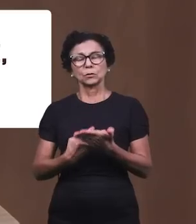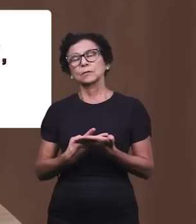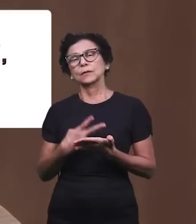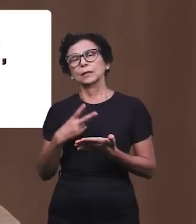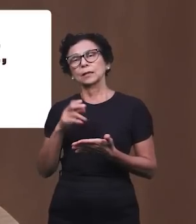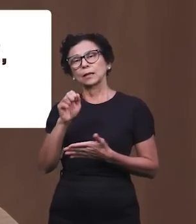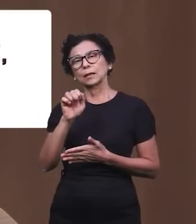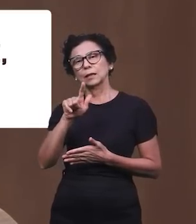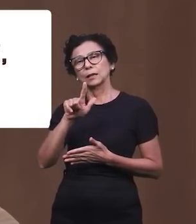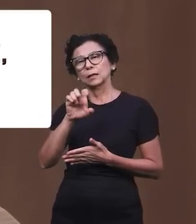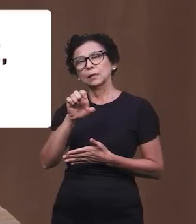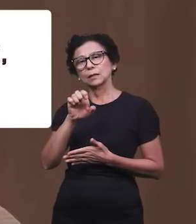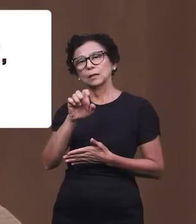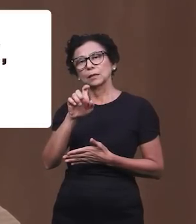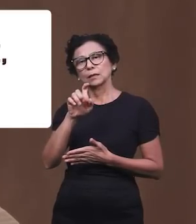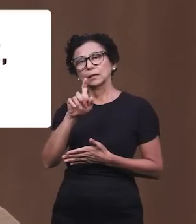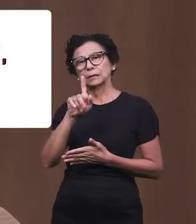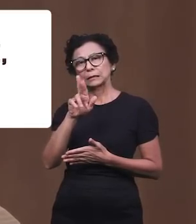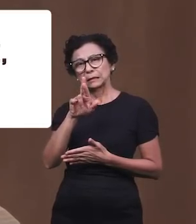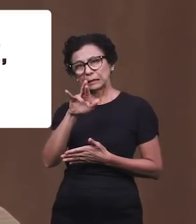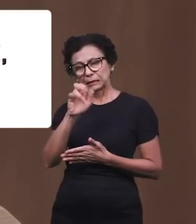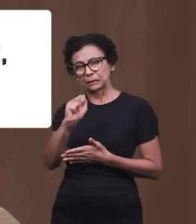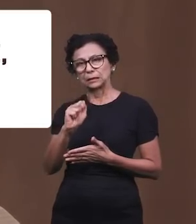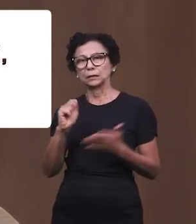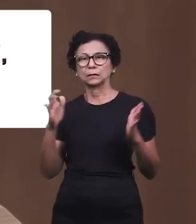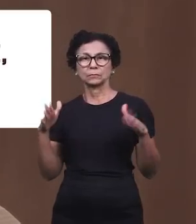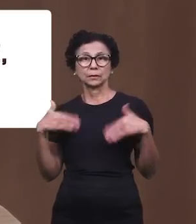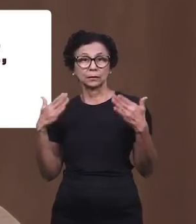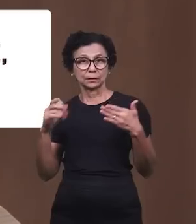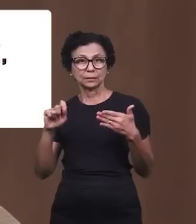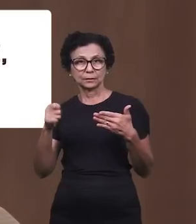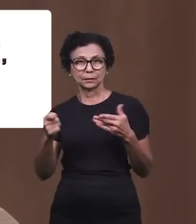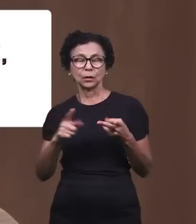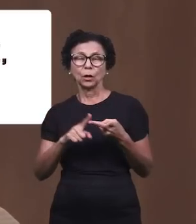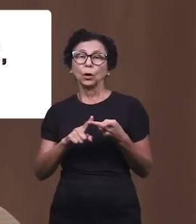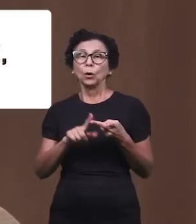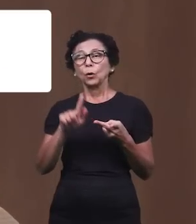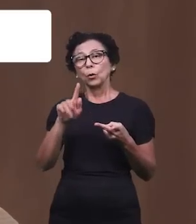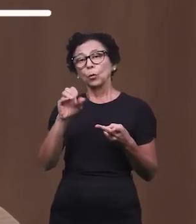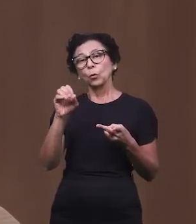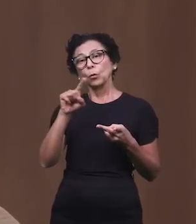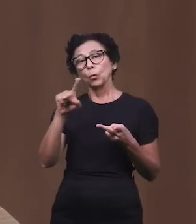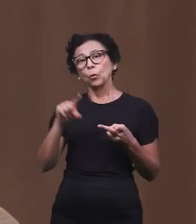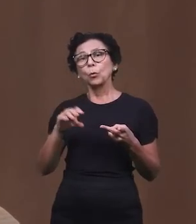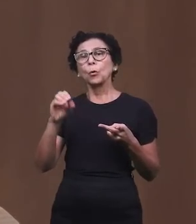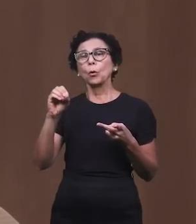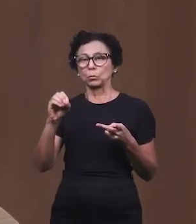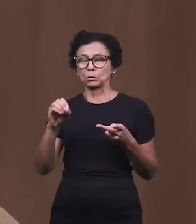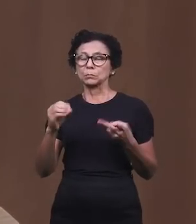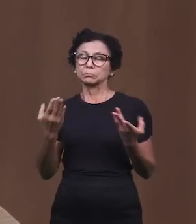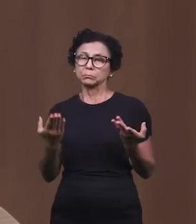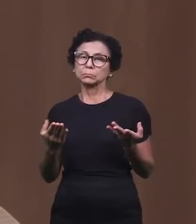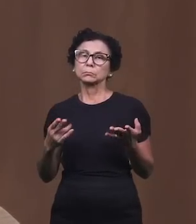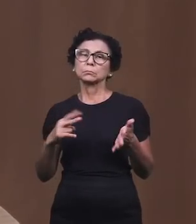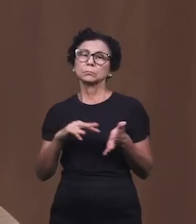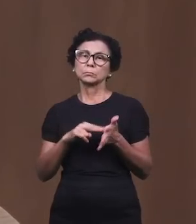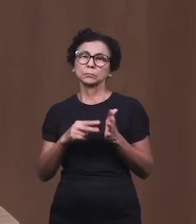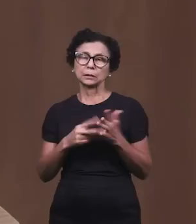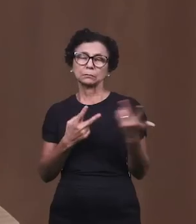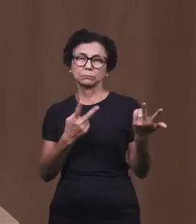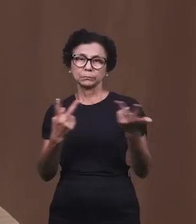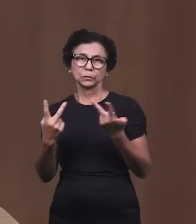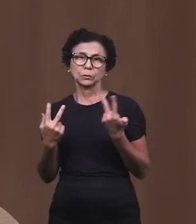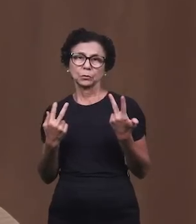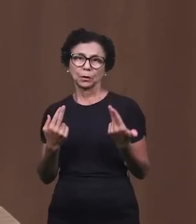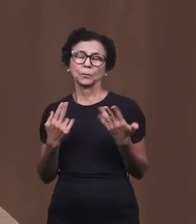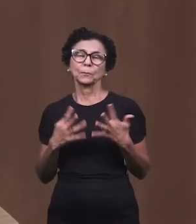traduções da Bíblia, mas é um fruto do Espírito. Então, se é um fruto do Espírito, a preservação desta